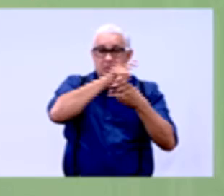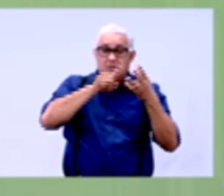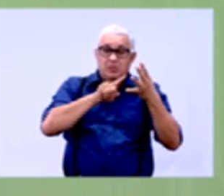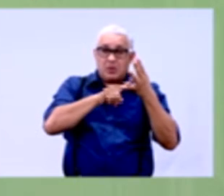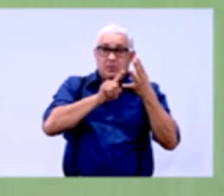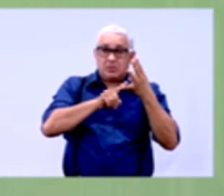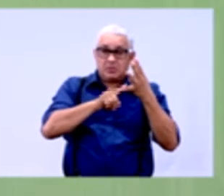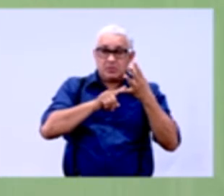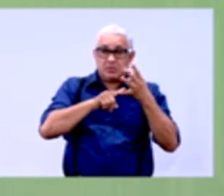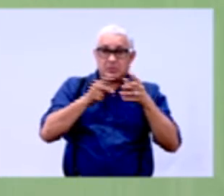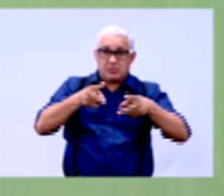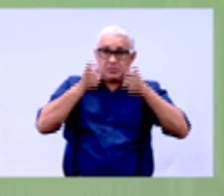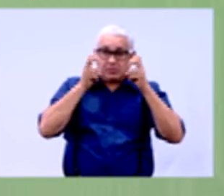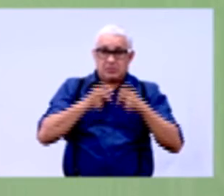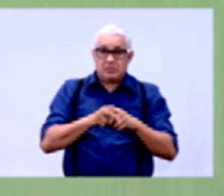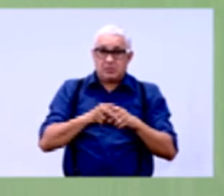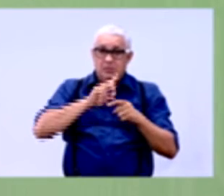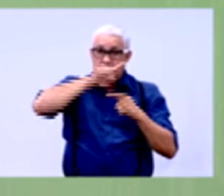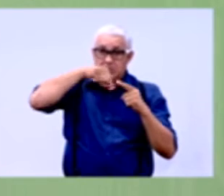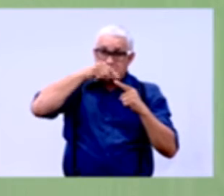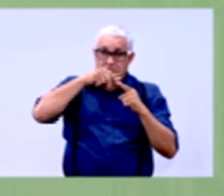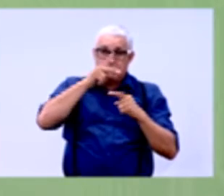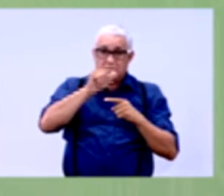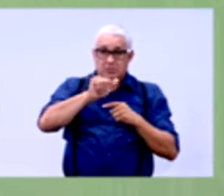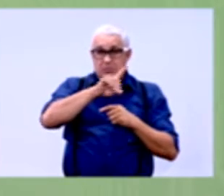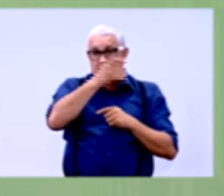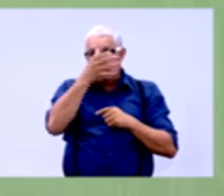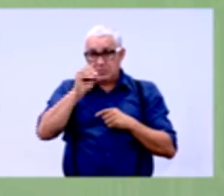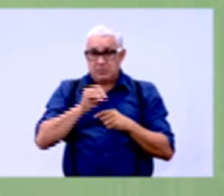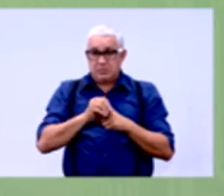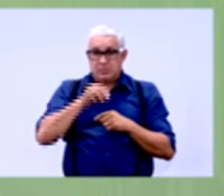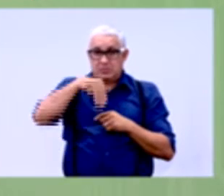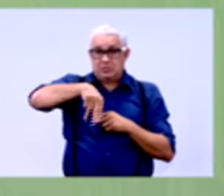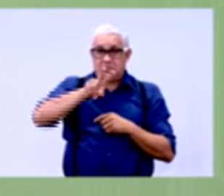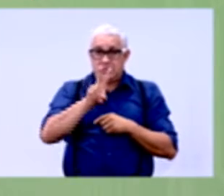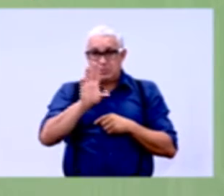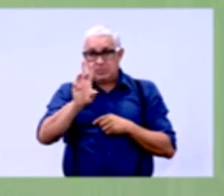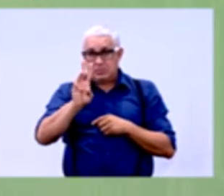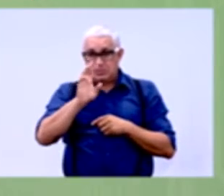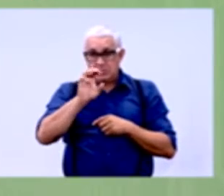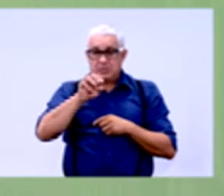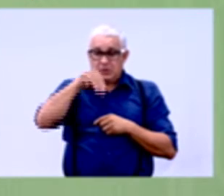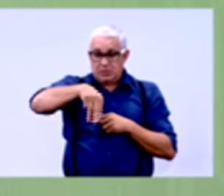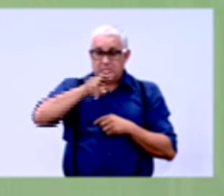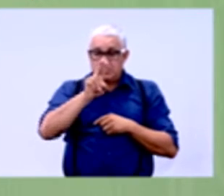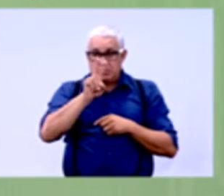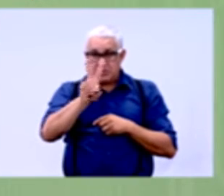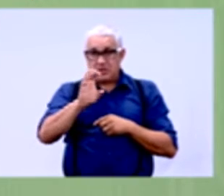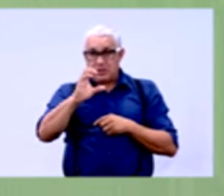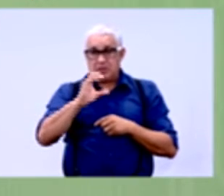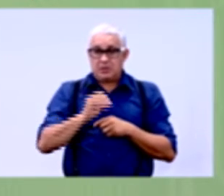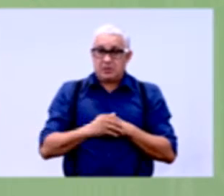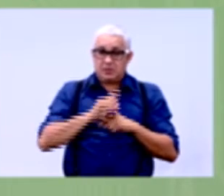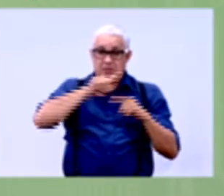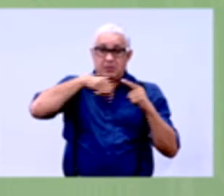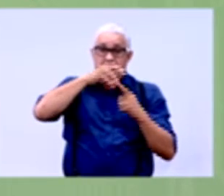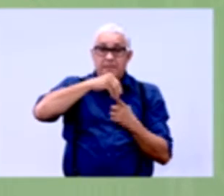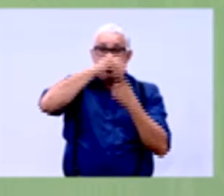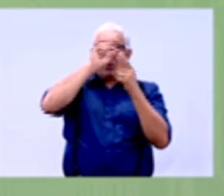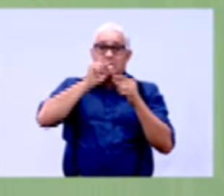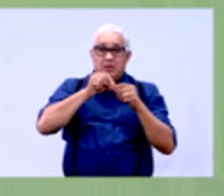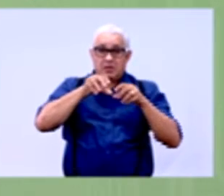um objetivo do padrão MVC. Então, o objetivo principal do padrão MVC é